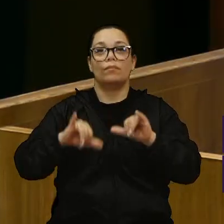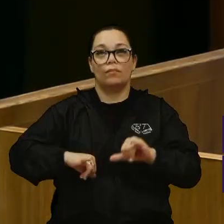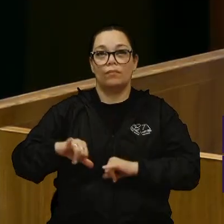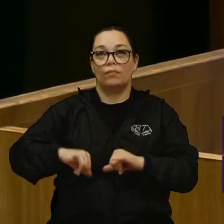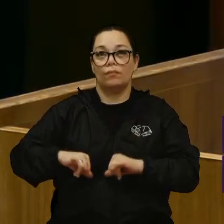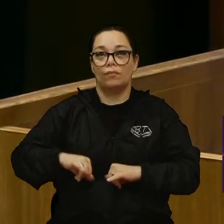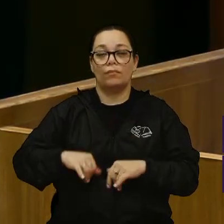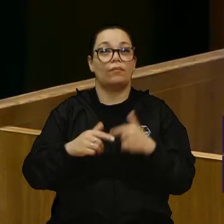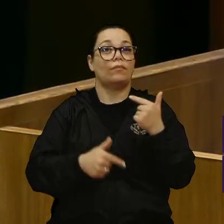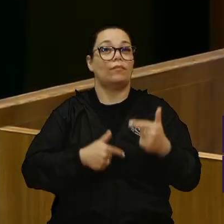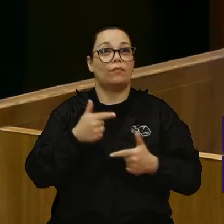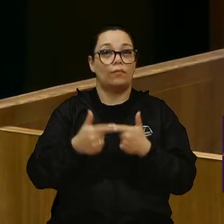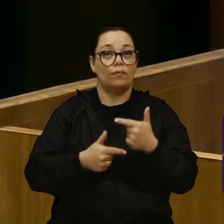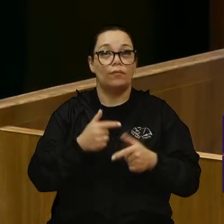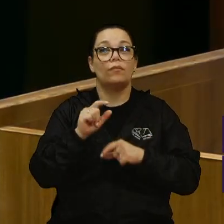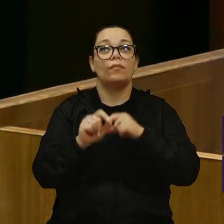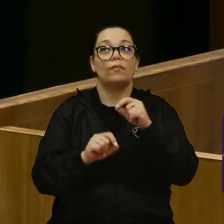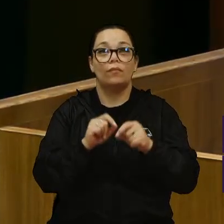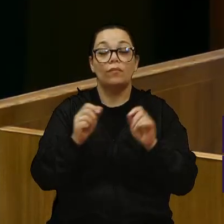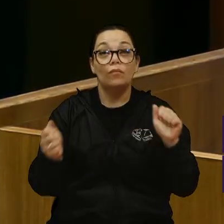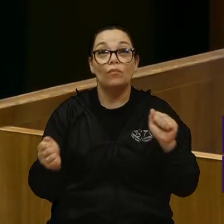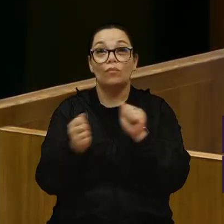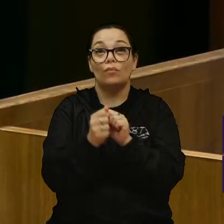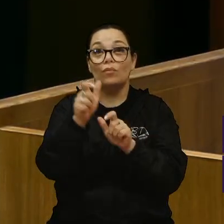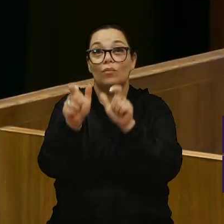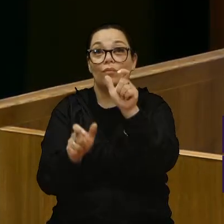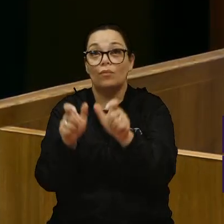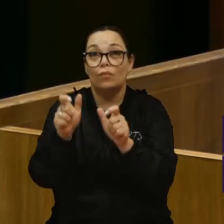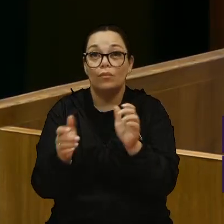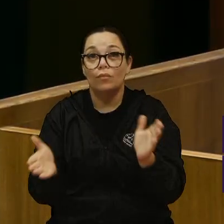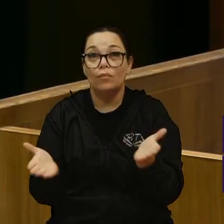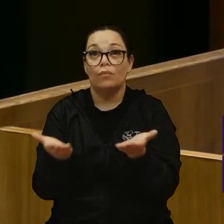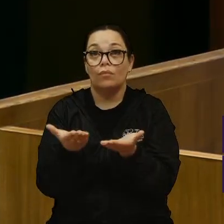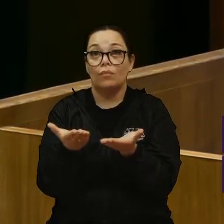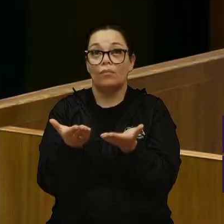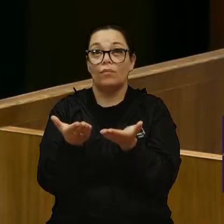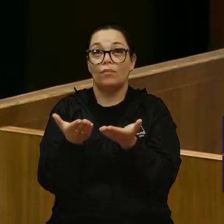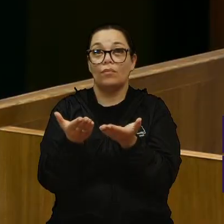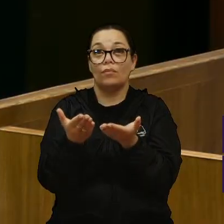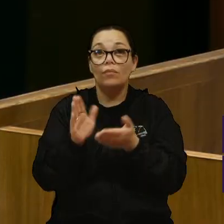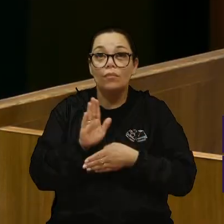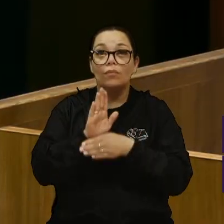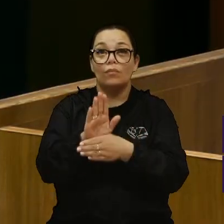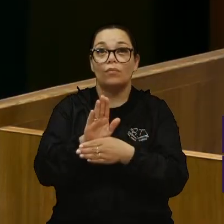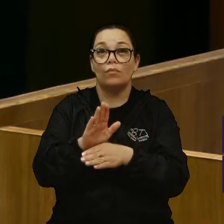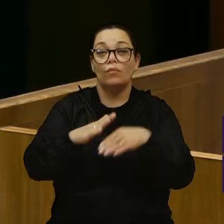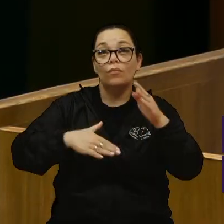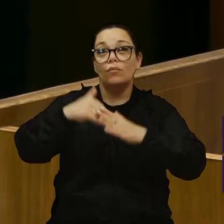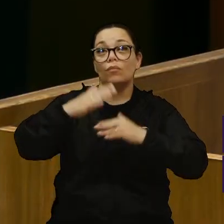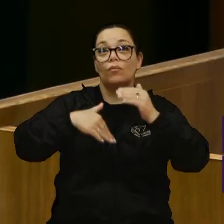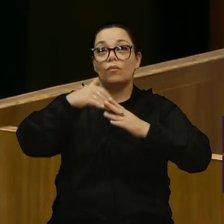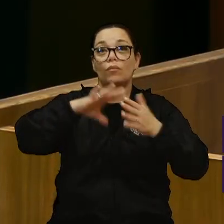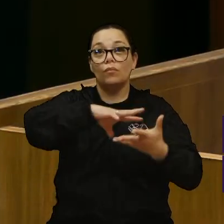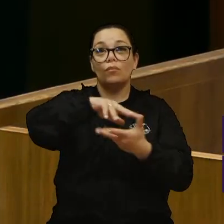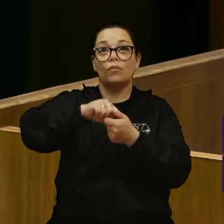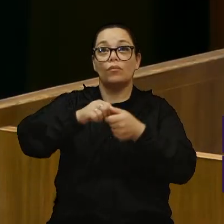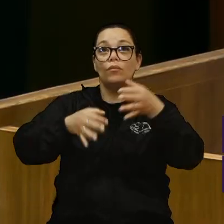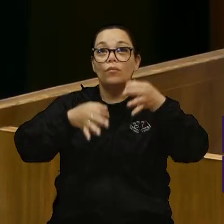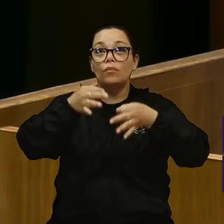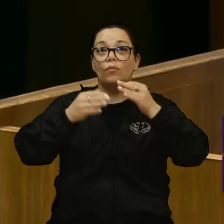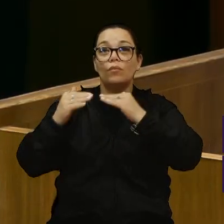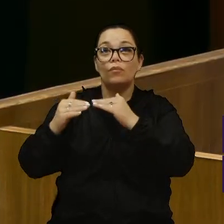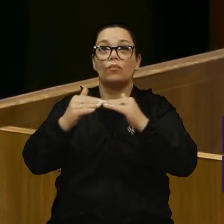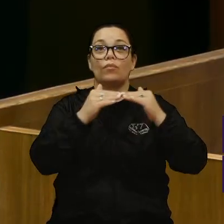Todo o meu trabalho se deu com elas e para elas, tentando contribuir na construção de um mundo mais justo e